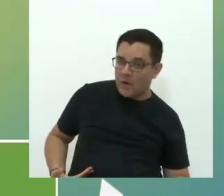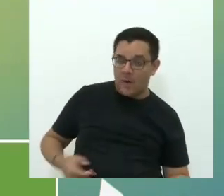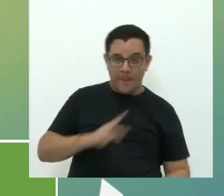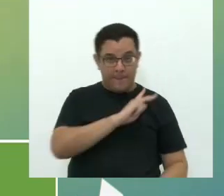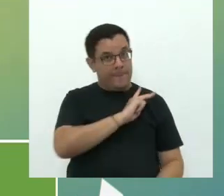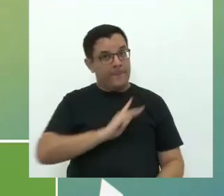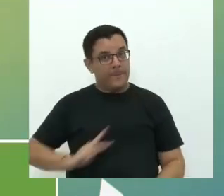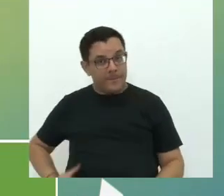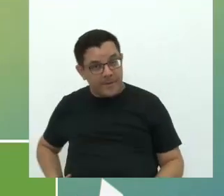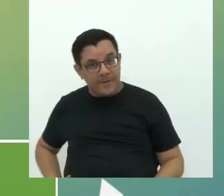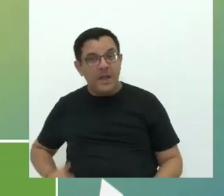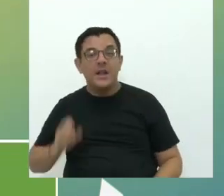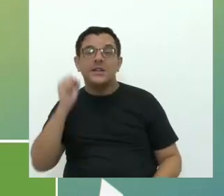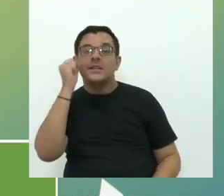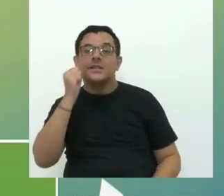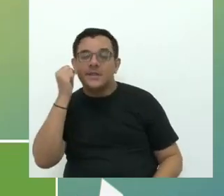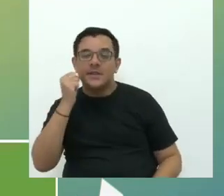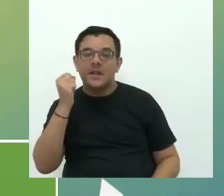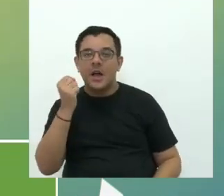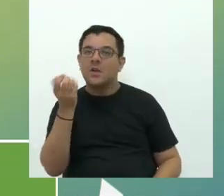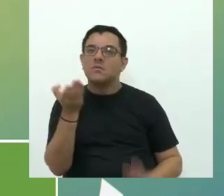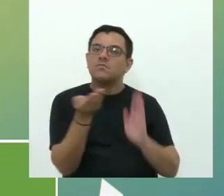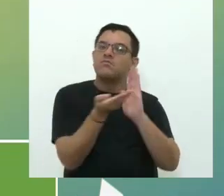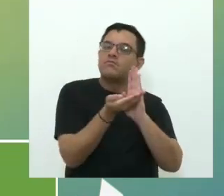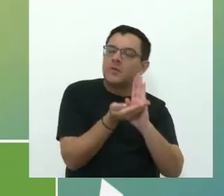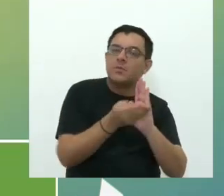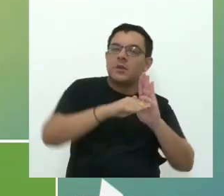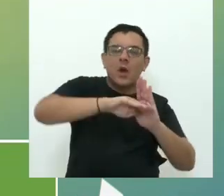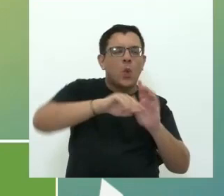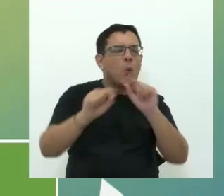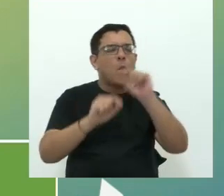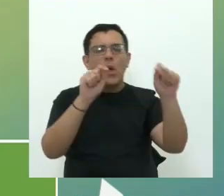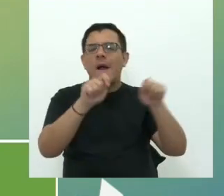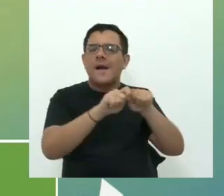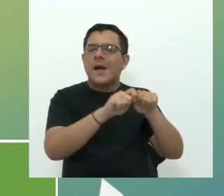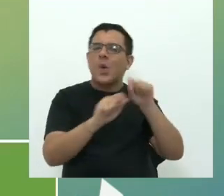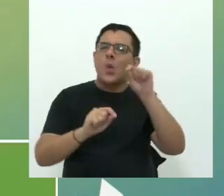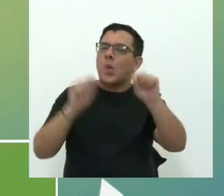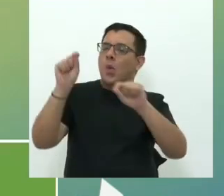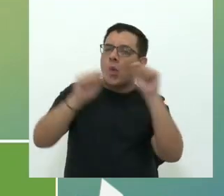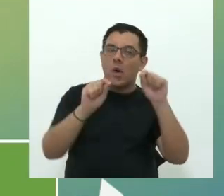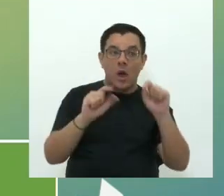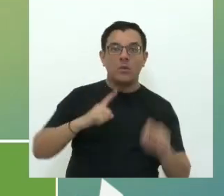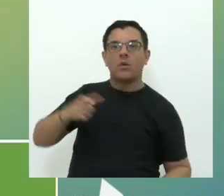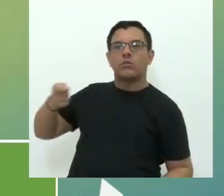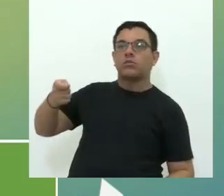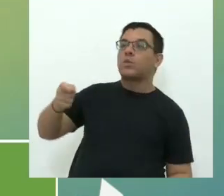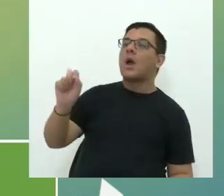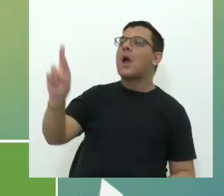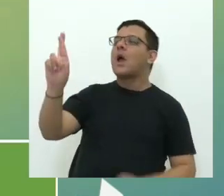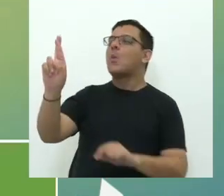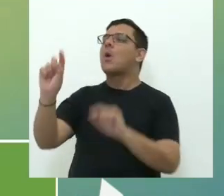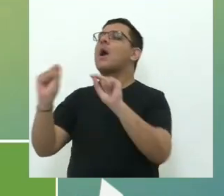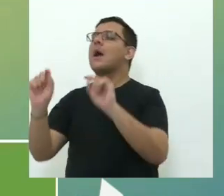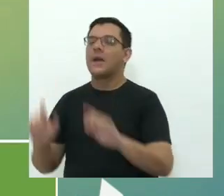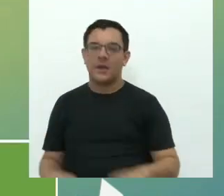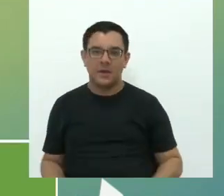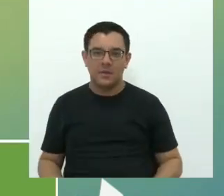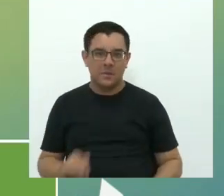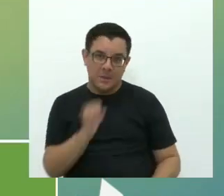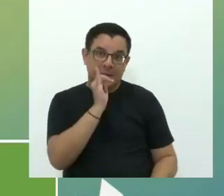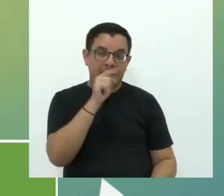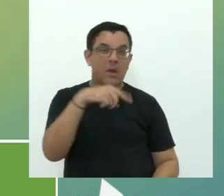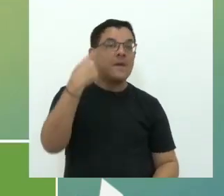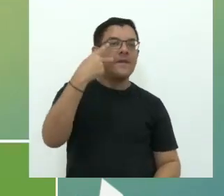as presidências O Senado a câmara do os deputados fazem para que a gente possa cobrar quem quem é responsável mesmo não adianta chegar aqui